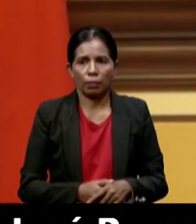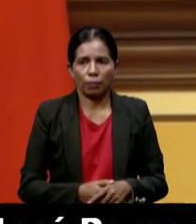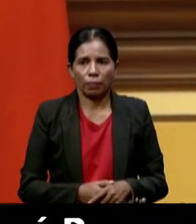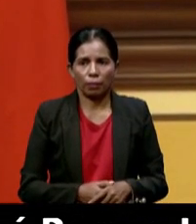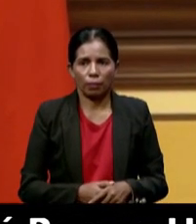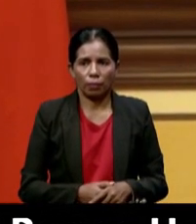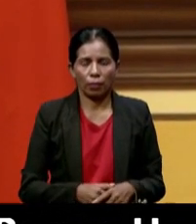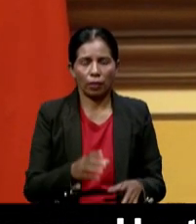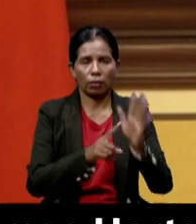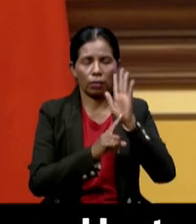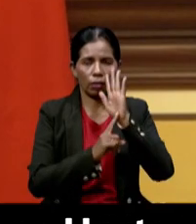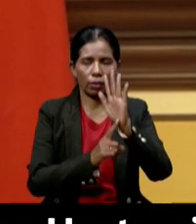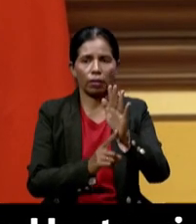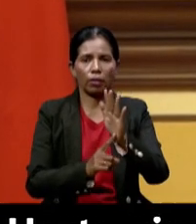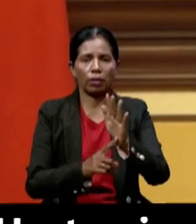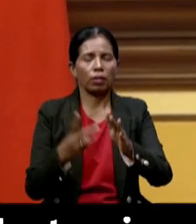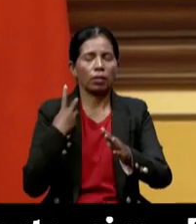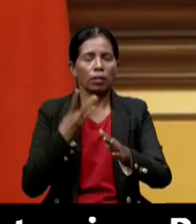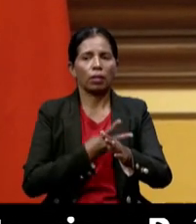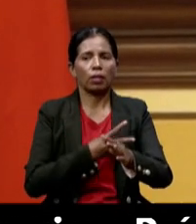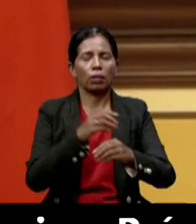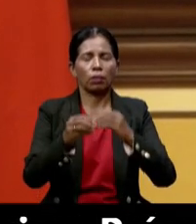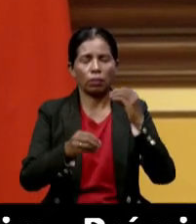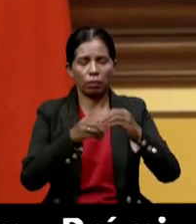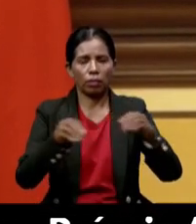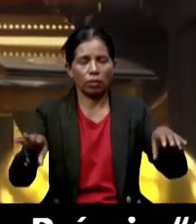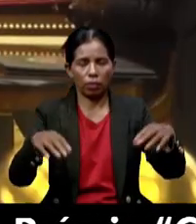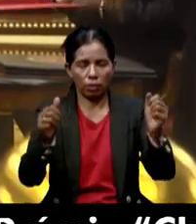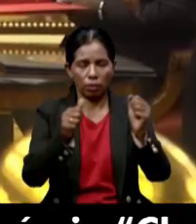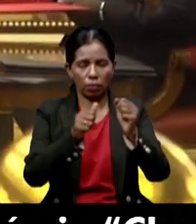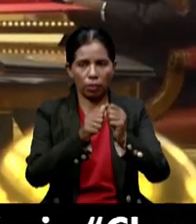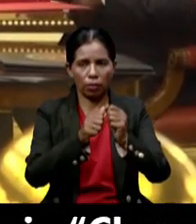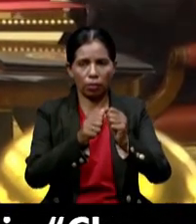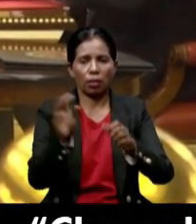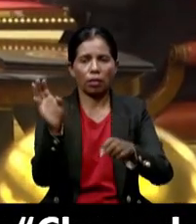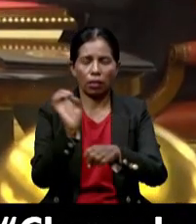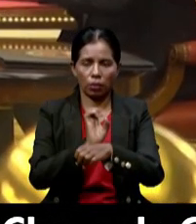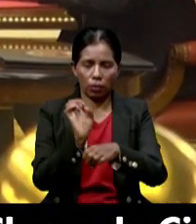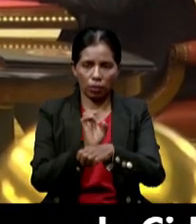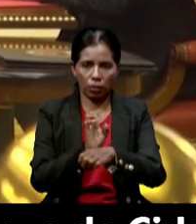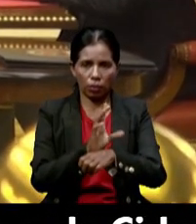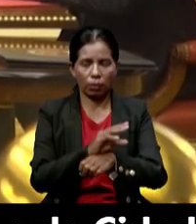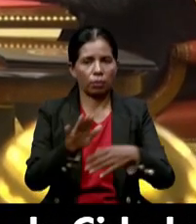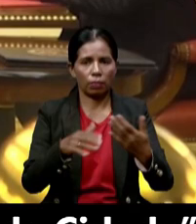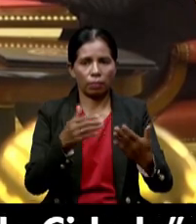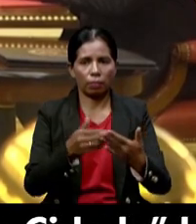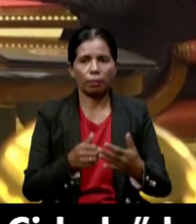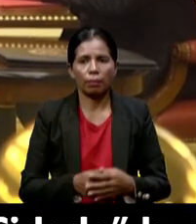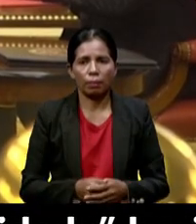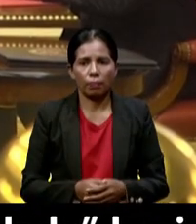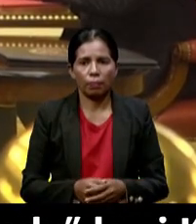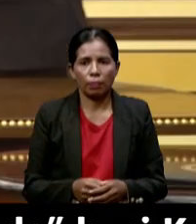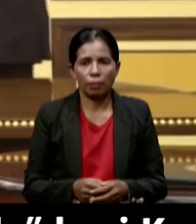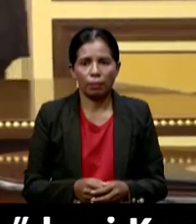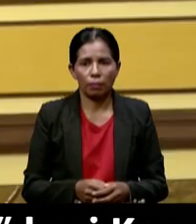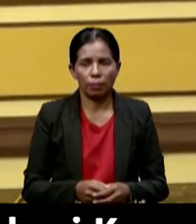a dimensão mais prática, que é a cooperação comercial, económica, etc. Vamos devagar, já é